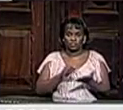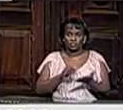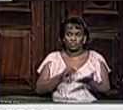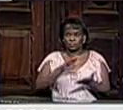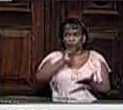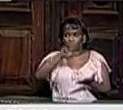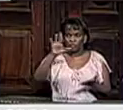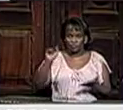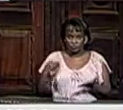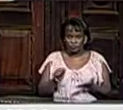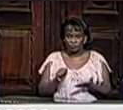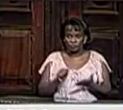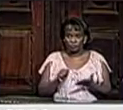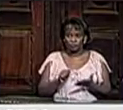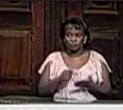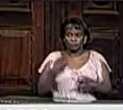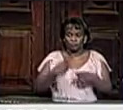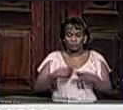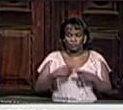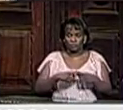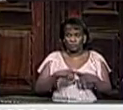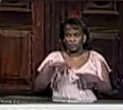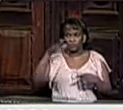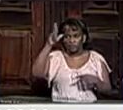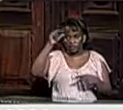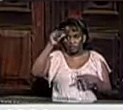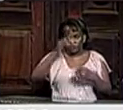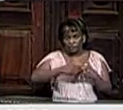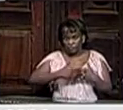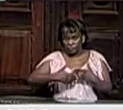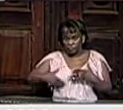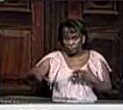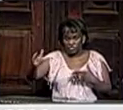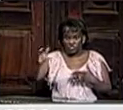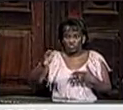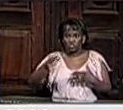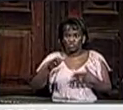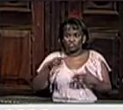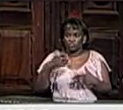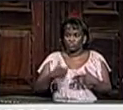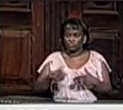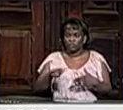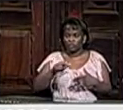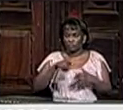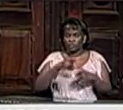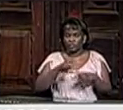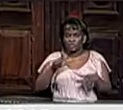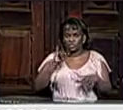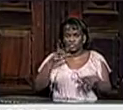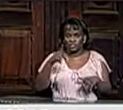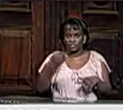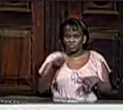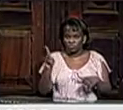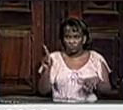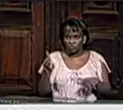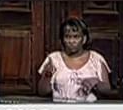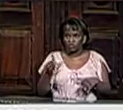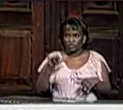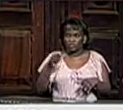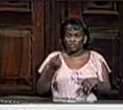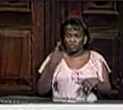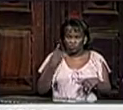a Gávea, porque da Gávea em diante deixa de ser o linhão, isto é, deixa de ser a linha